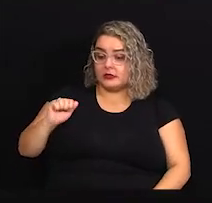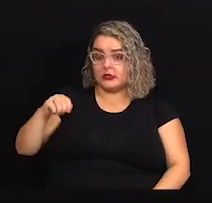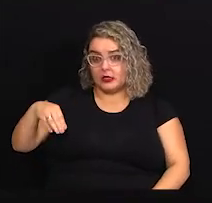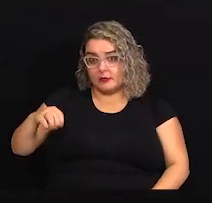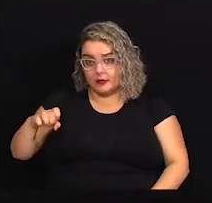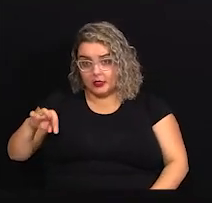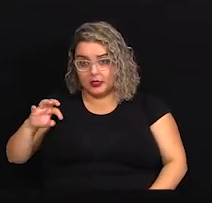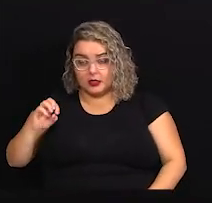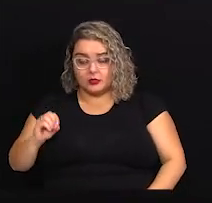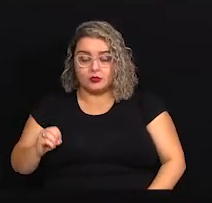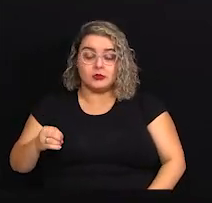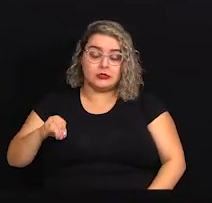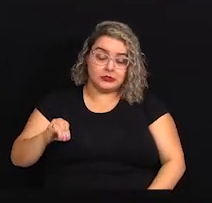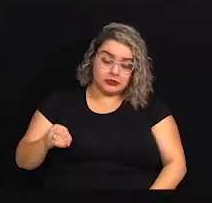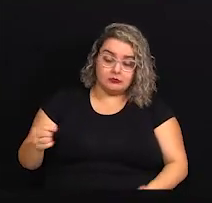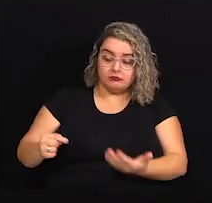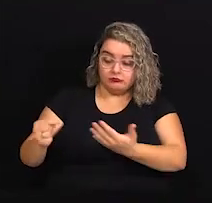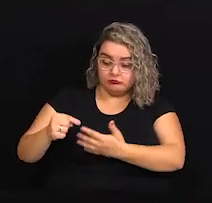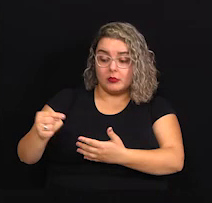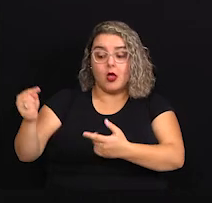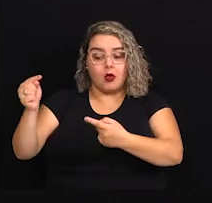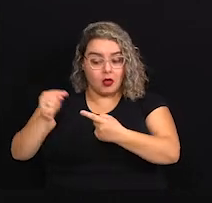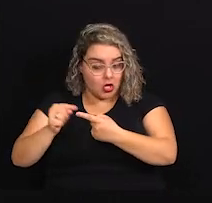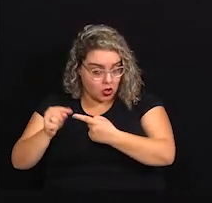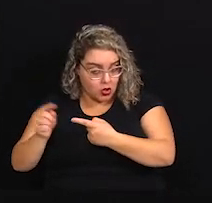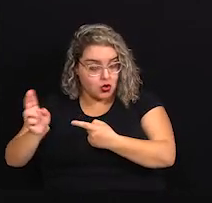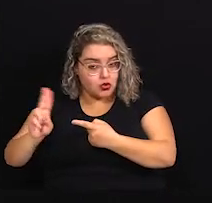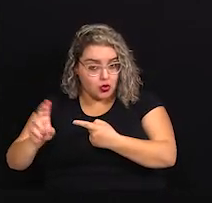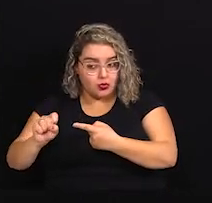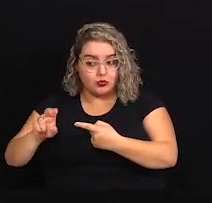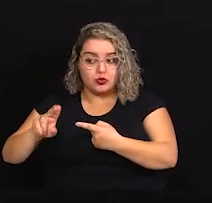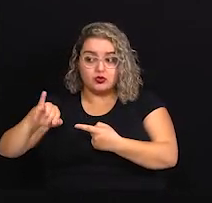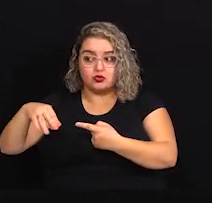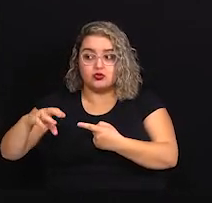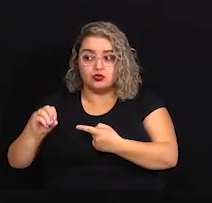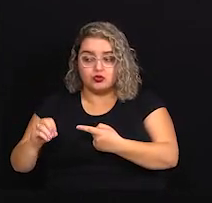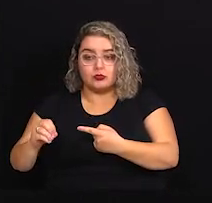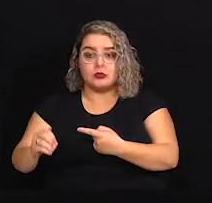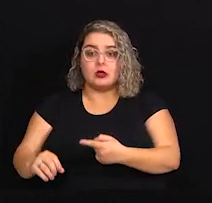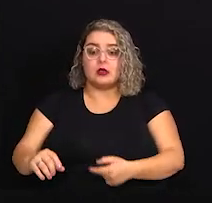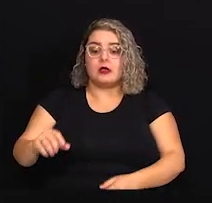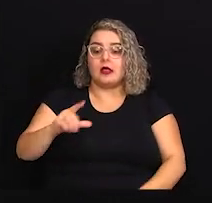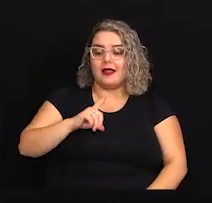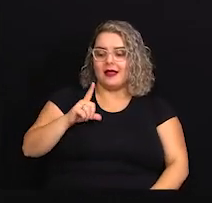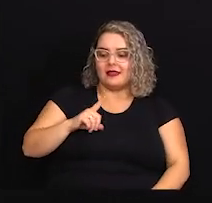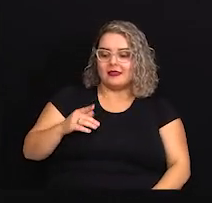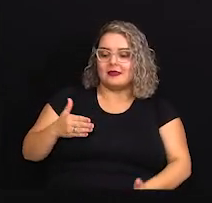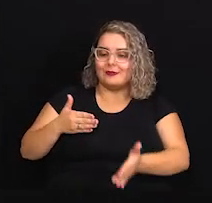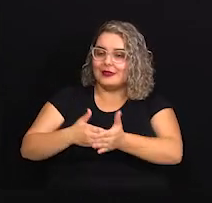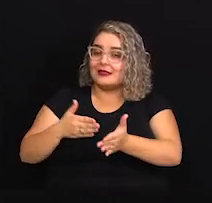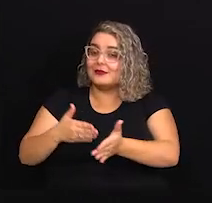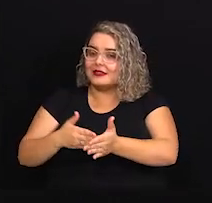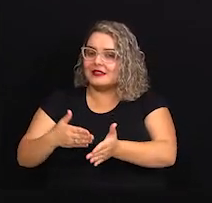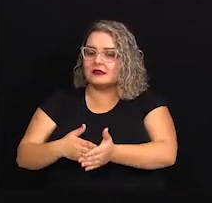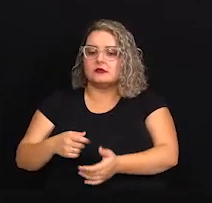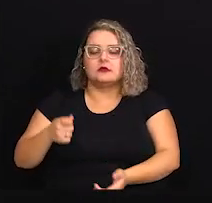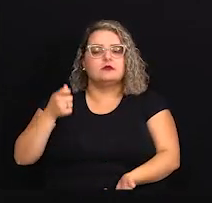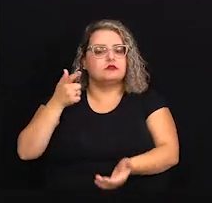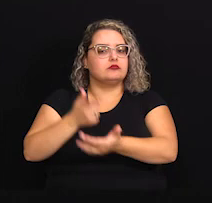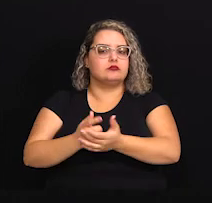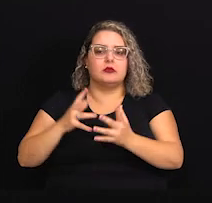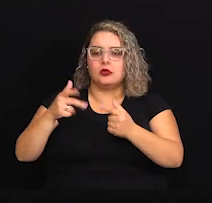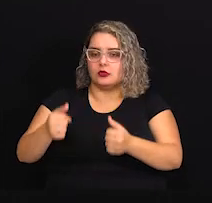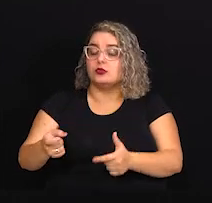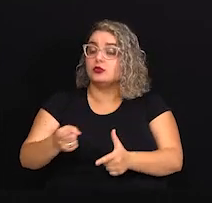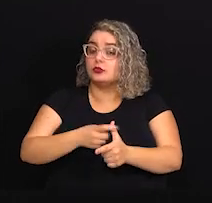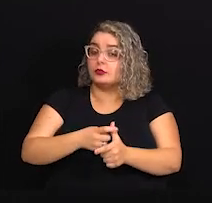nome sujo, a pessoa às vezes fica com uma restrição dentro da instituição financeira. Ela pagou toda o que